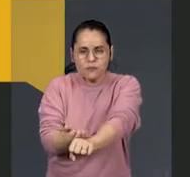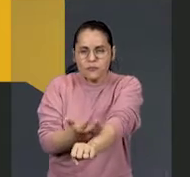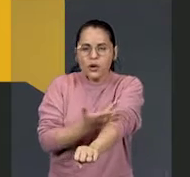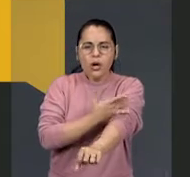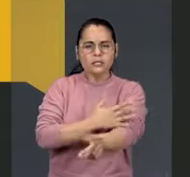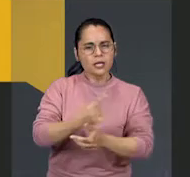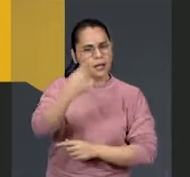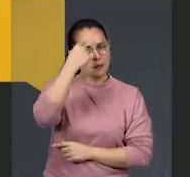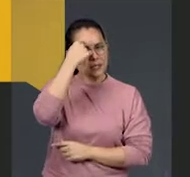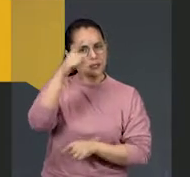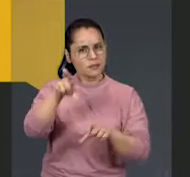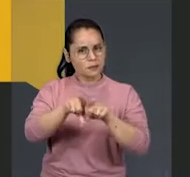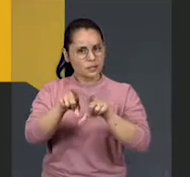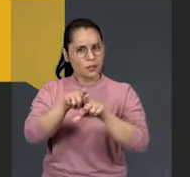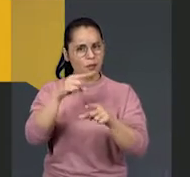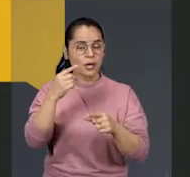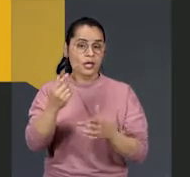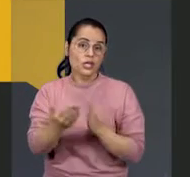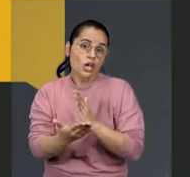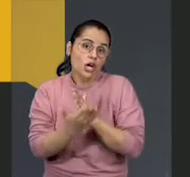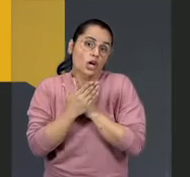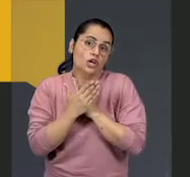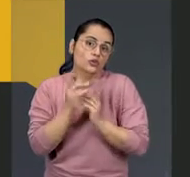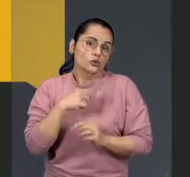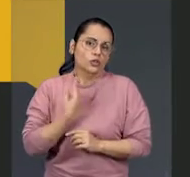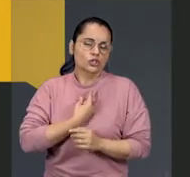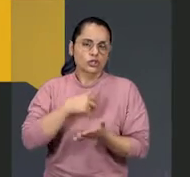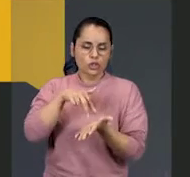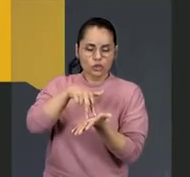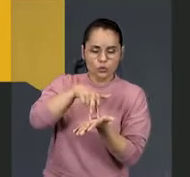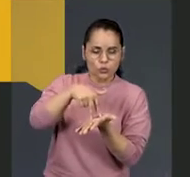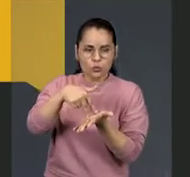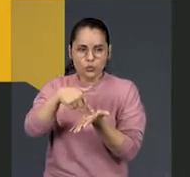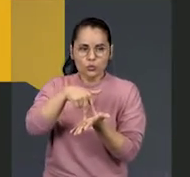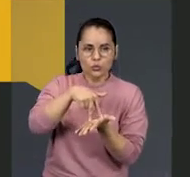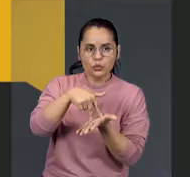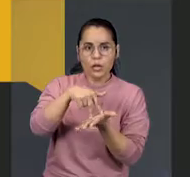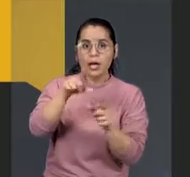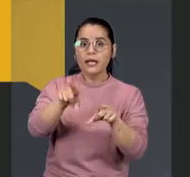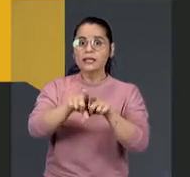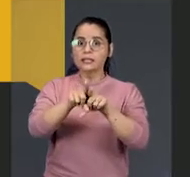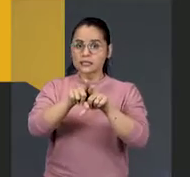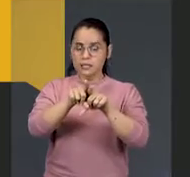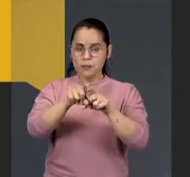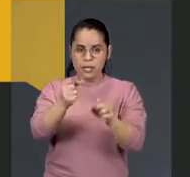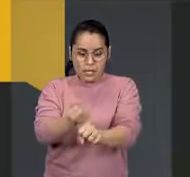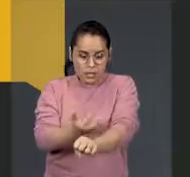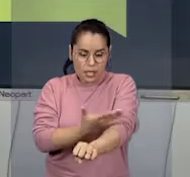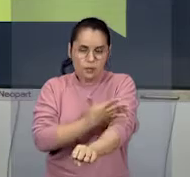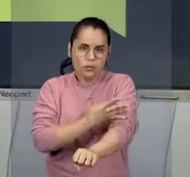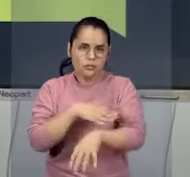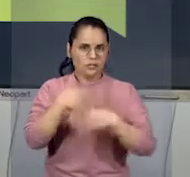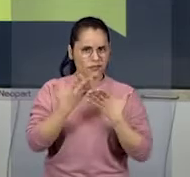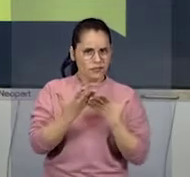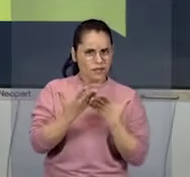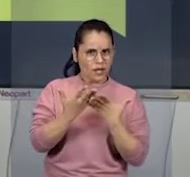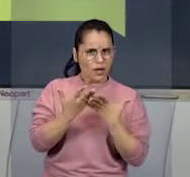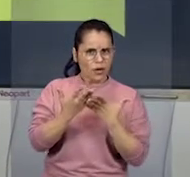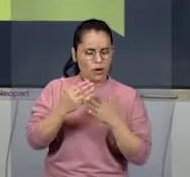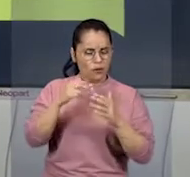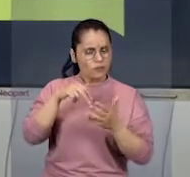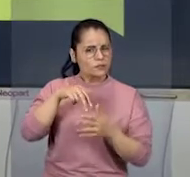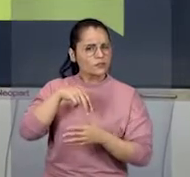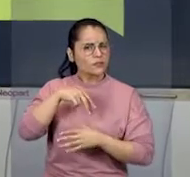e pensamentos, o que nos ajuda no equilíbrio emocional. Dançar faz